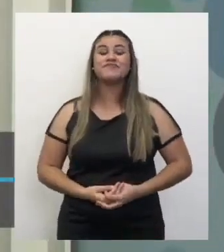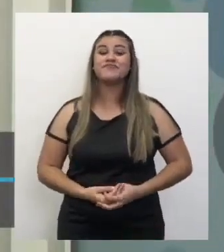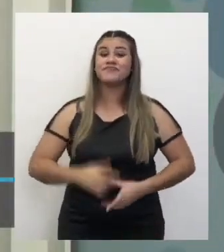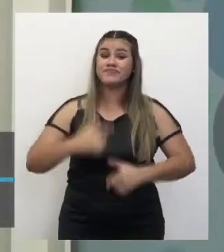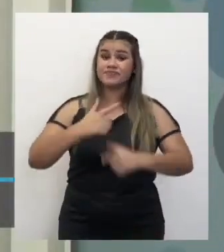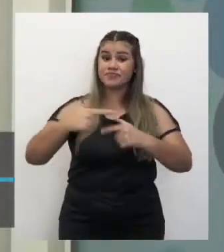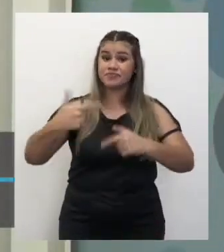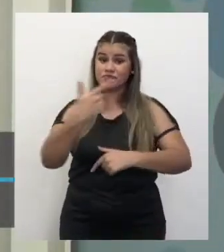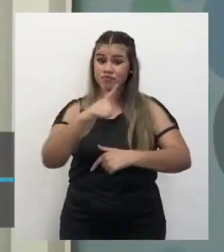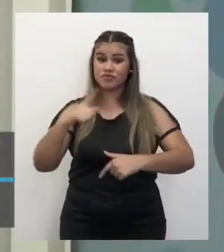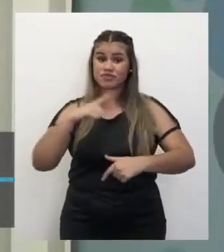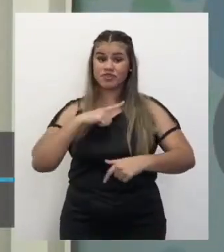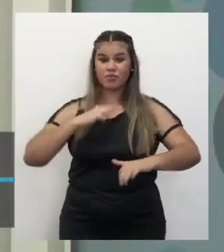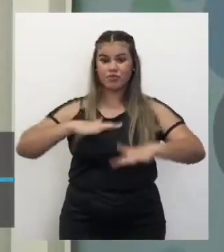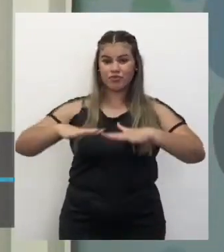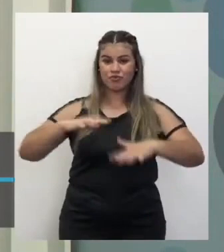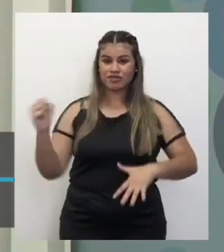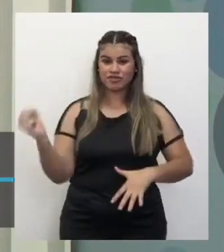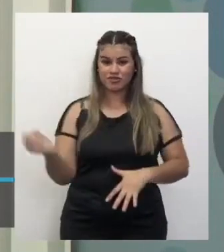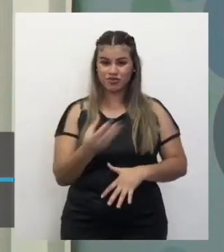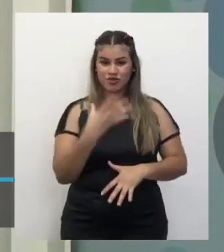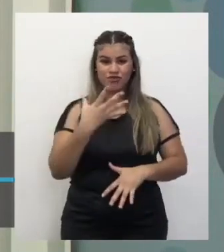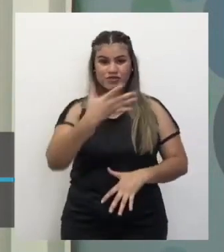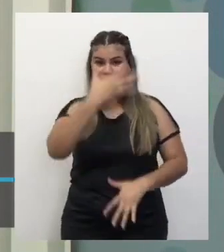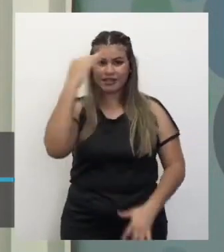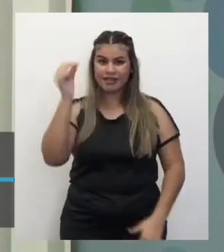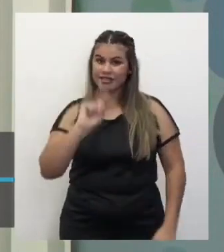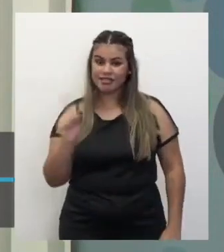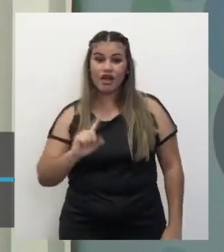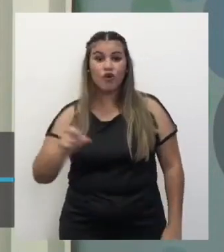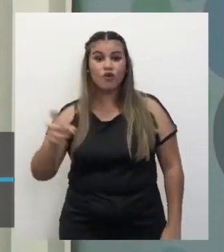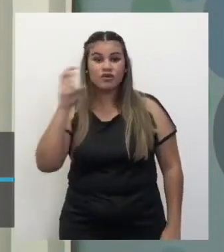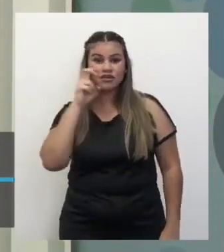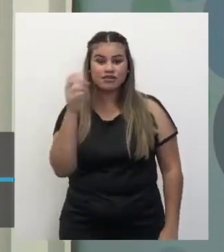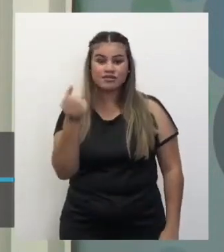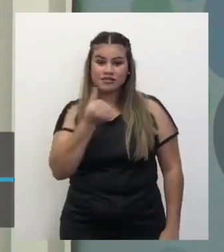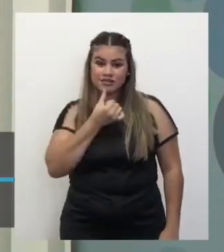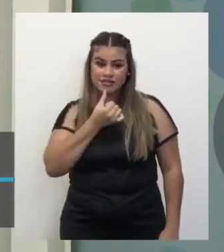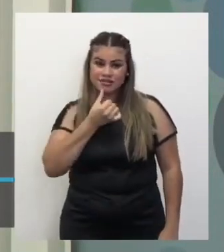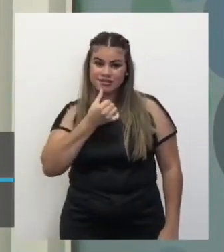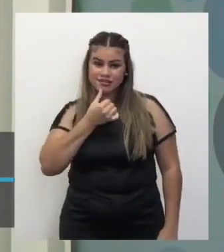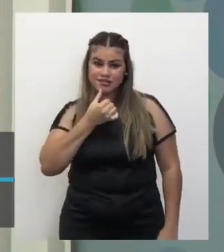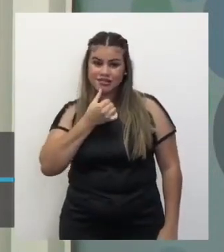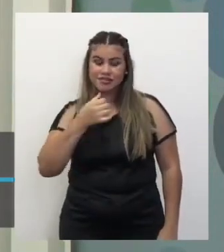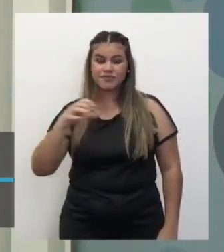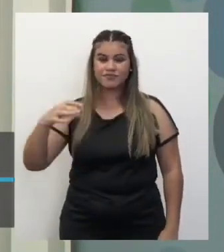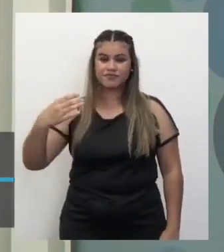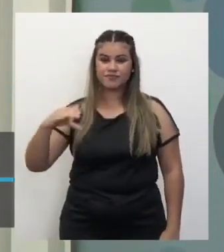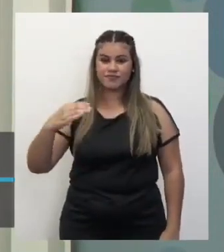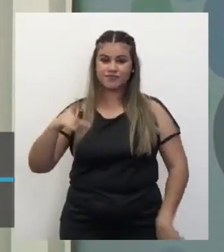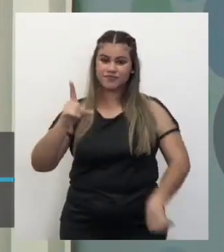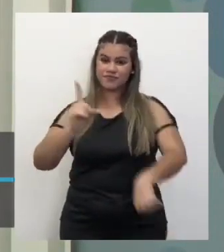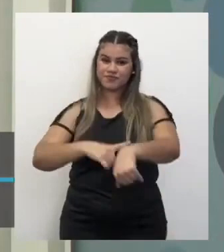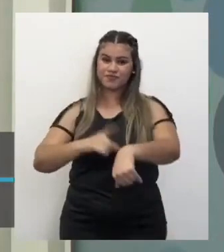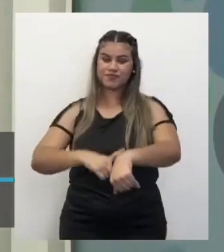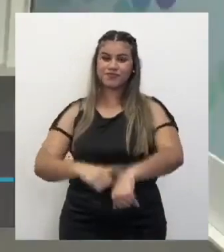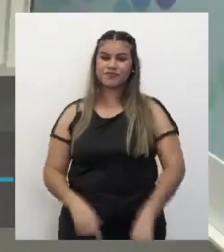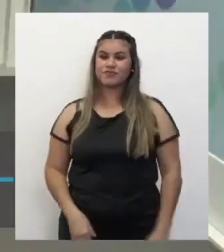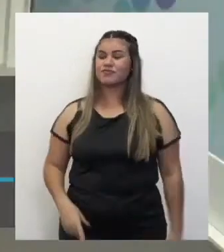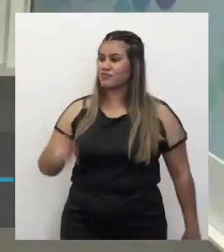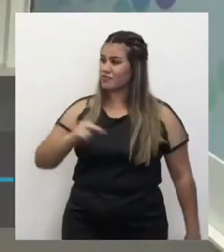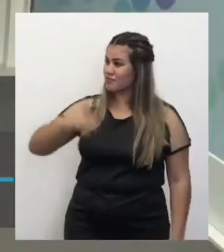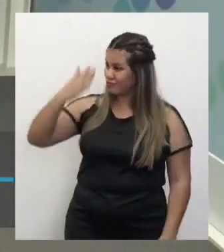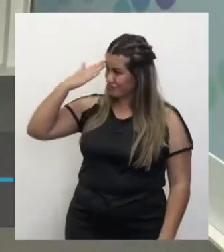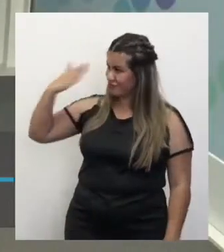vem tem o Movimento Inova, não se esqueça, na quinta e na sexta, nesse canal, neste horário. Então, professora Tayana,